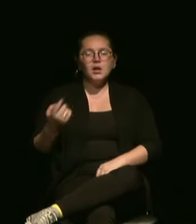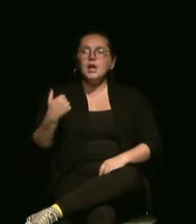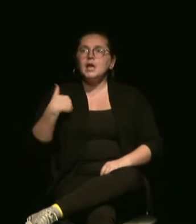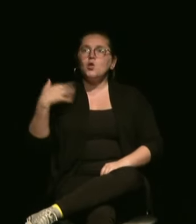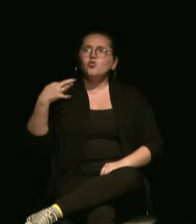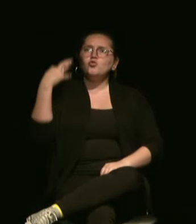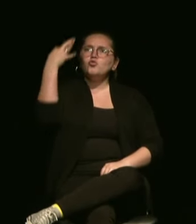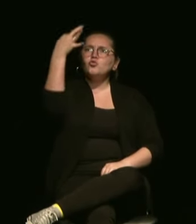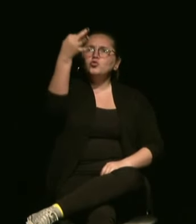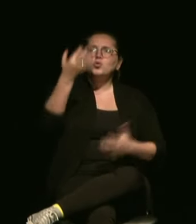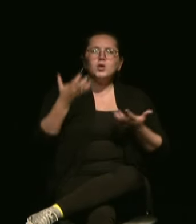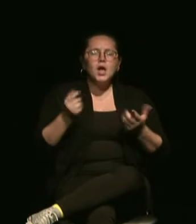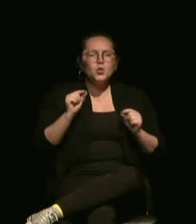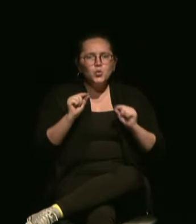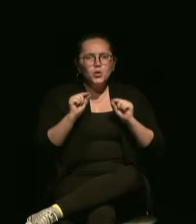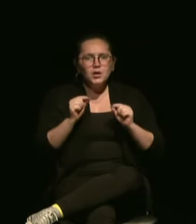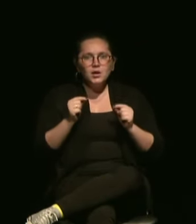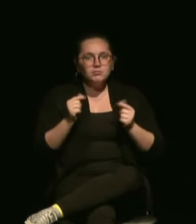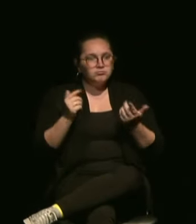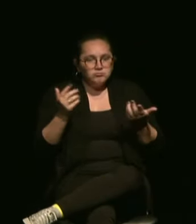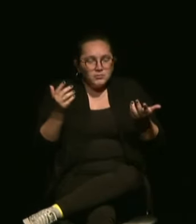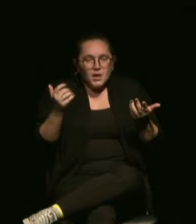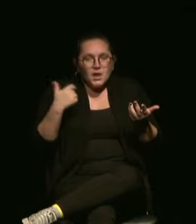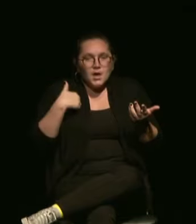ser quando crescer? Eu acho que